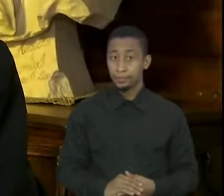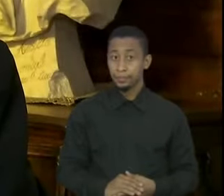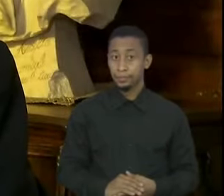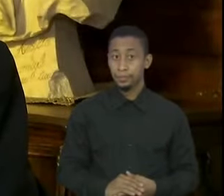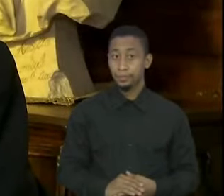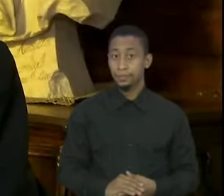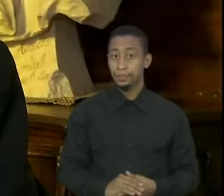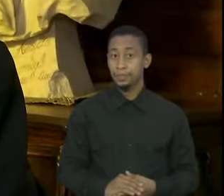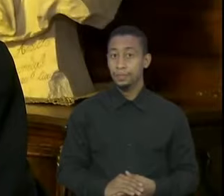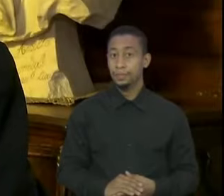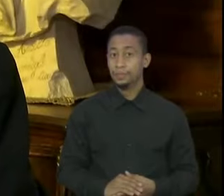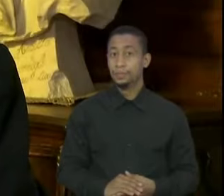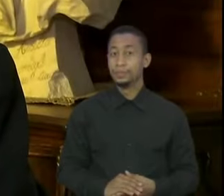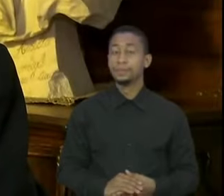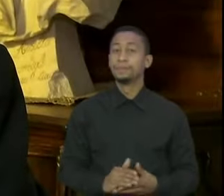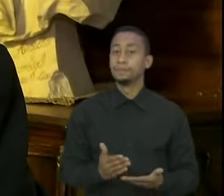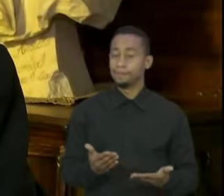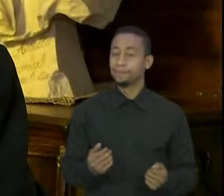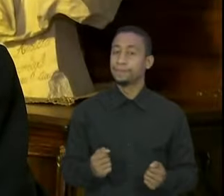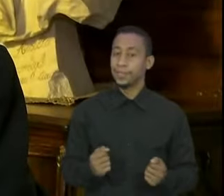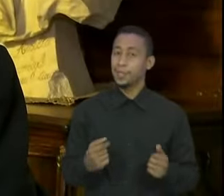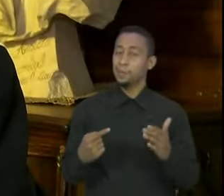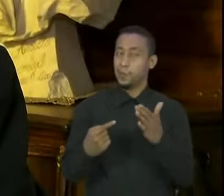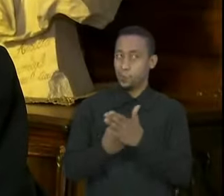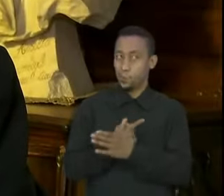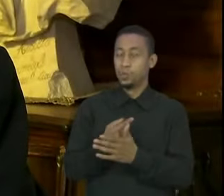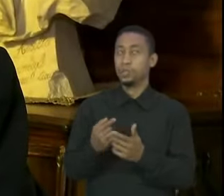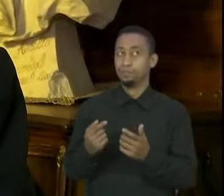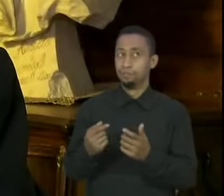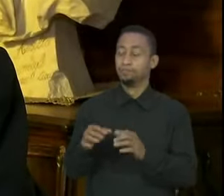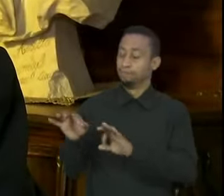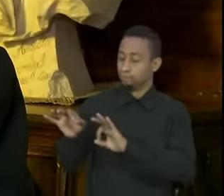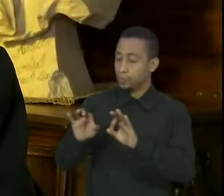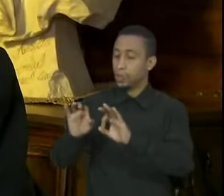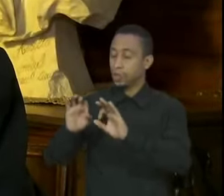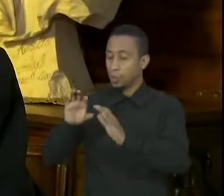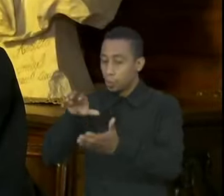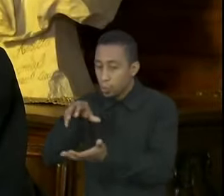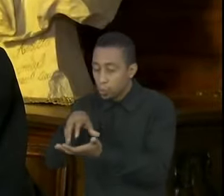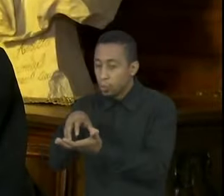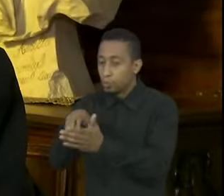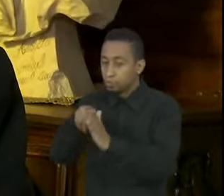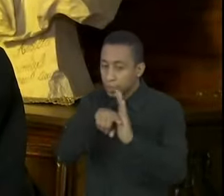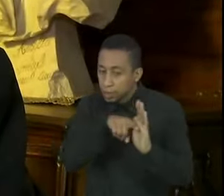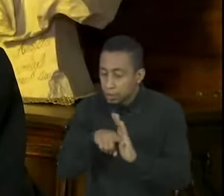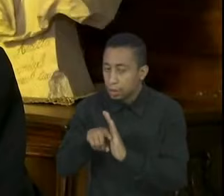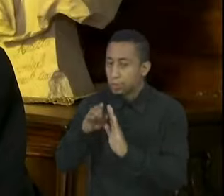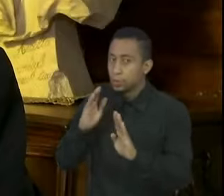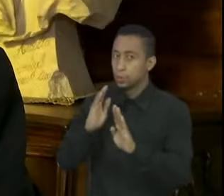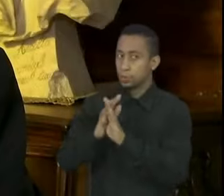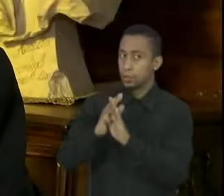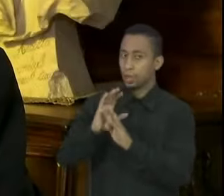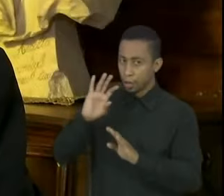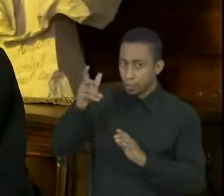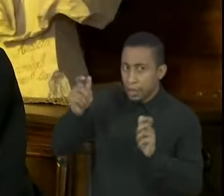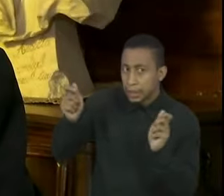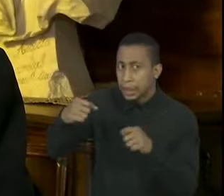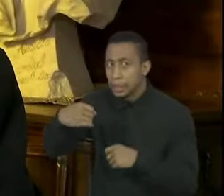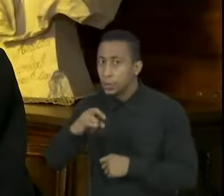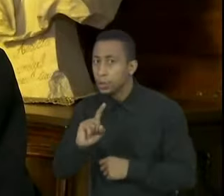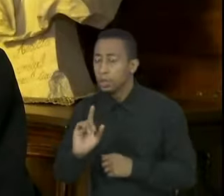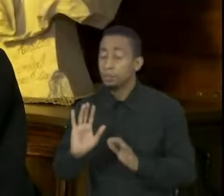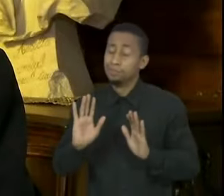bom então a pergunta se isto vai ser suficiente a minha resposta é não